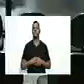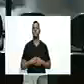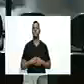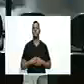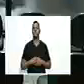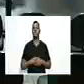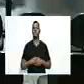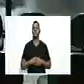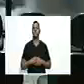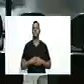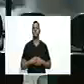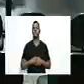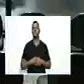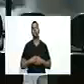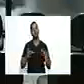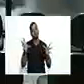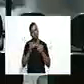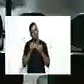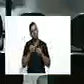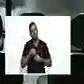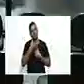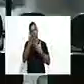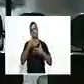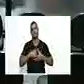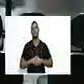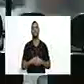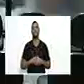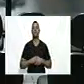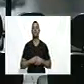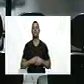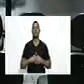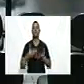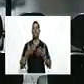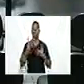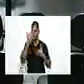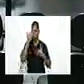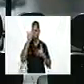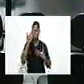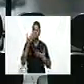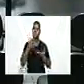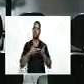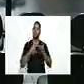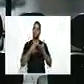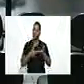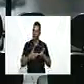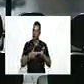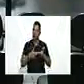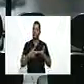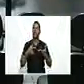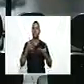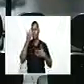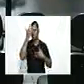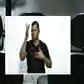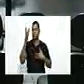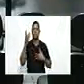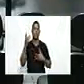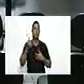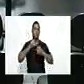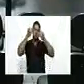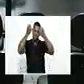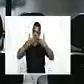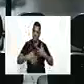consegue suas considerações finais eu queria agradecer o convite eh não sei se eu consegui